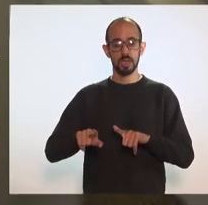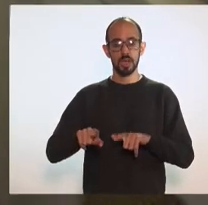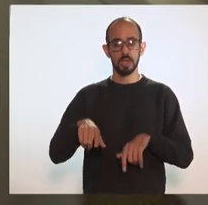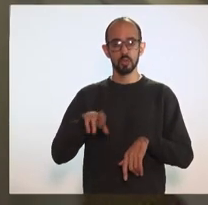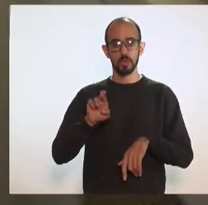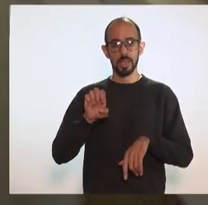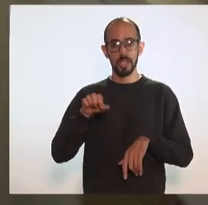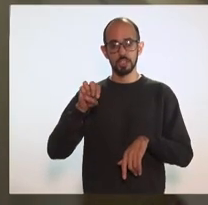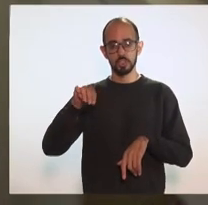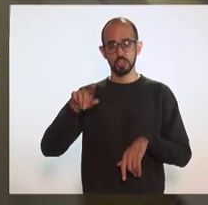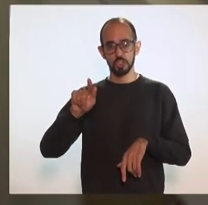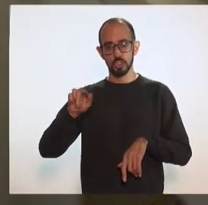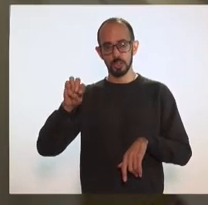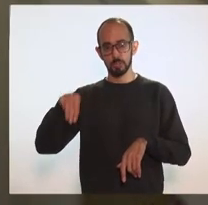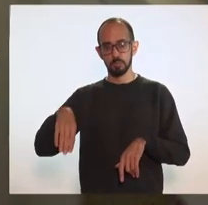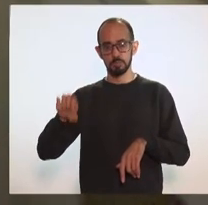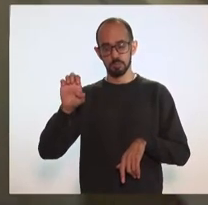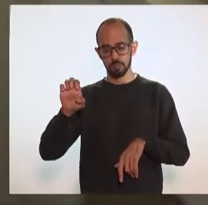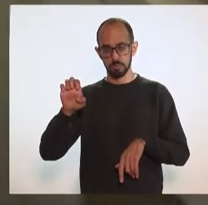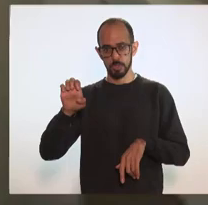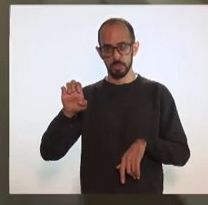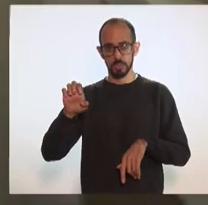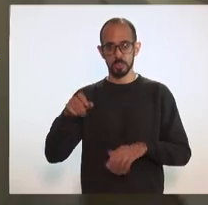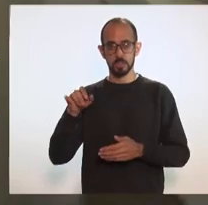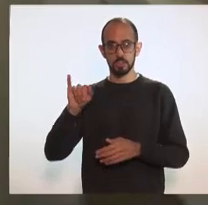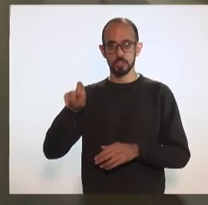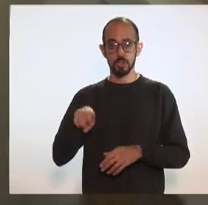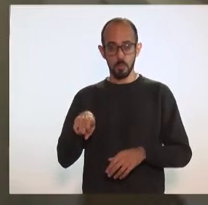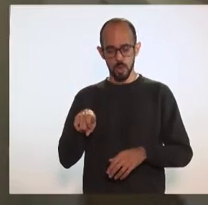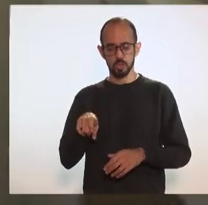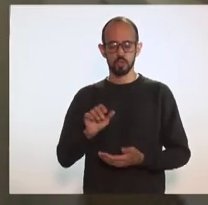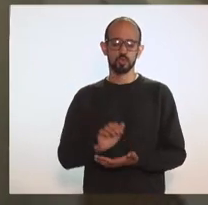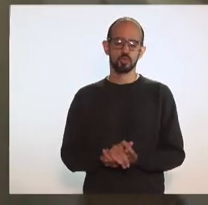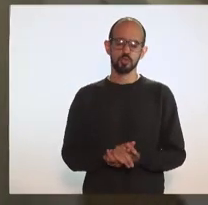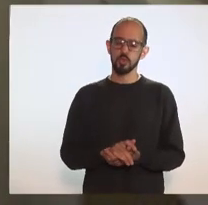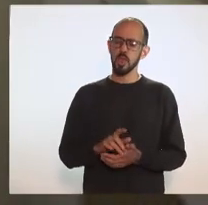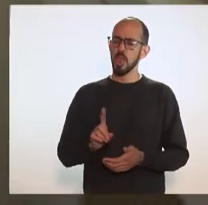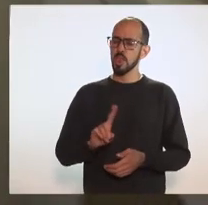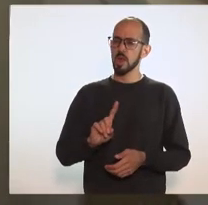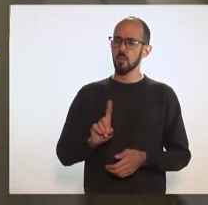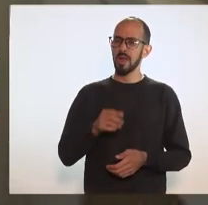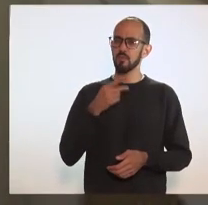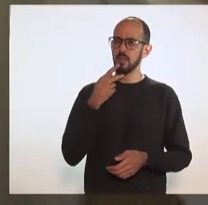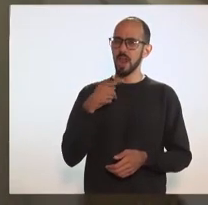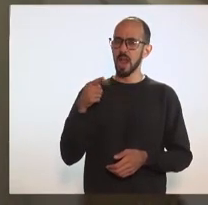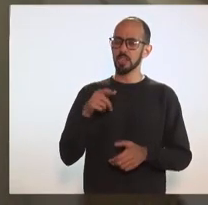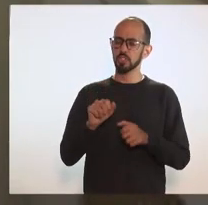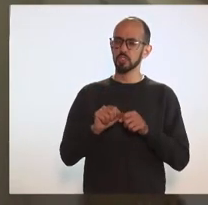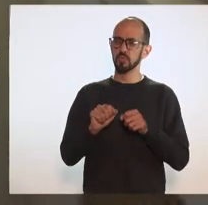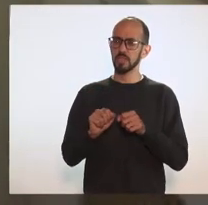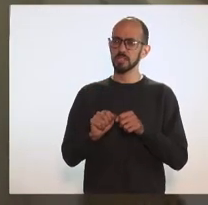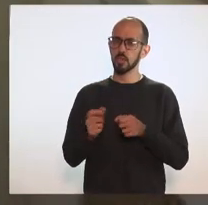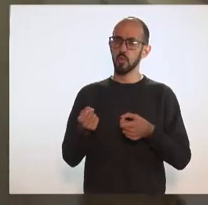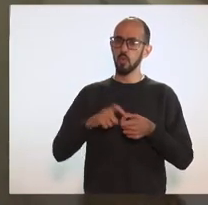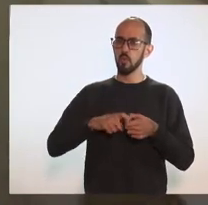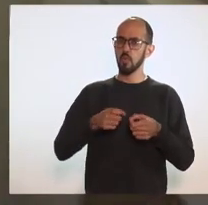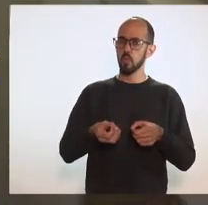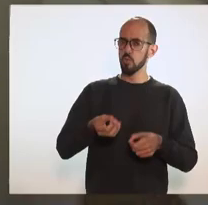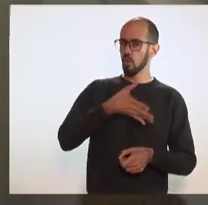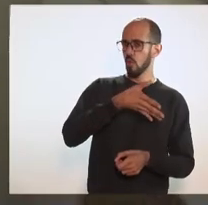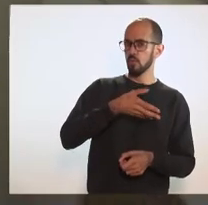frio e por aí vai nós não estamos falando em aderir yacon Grêmio nenhum